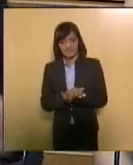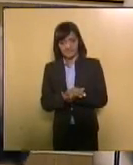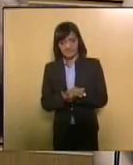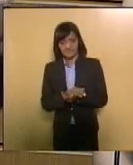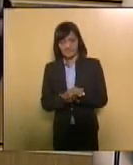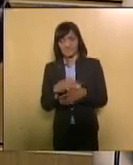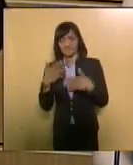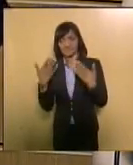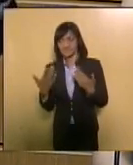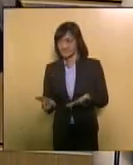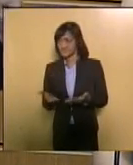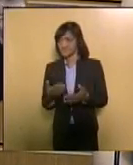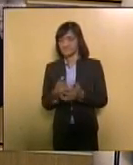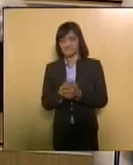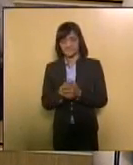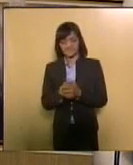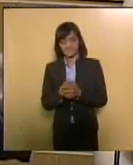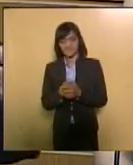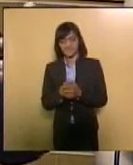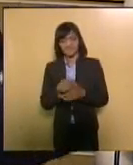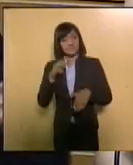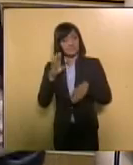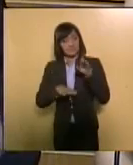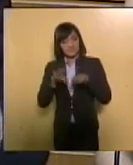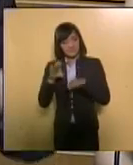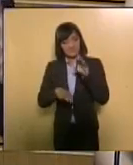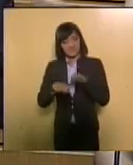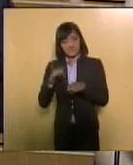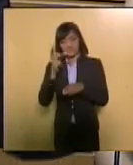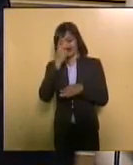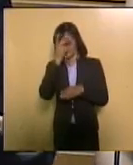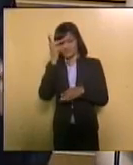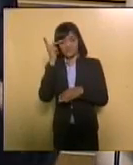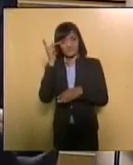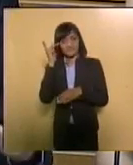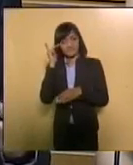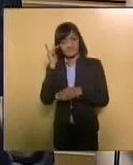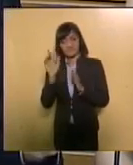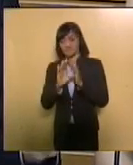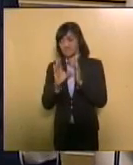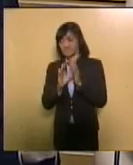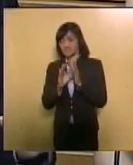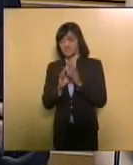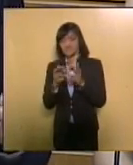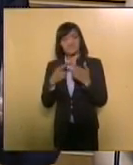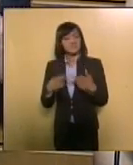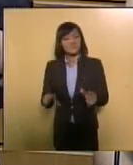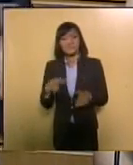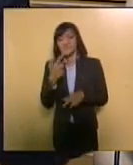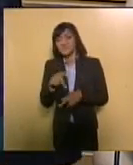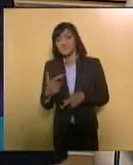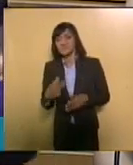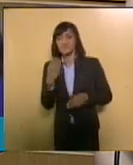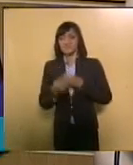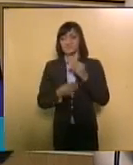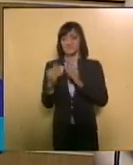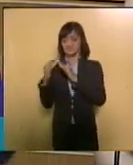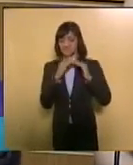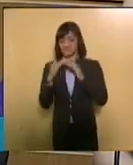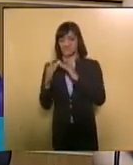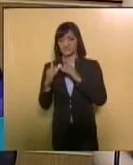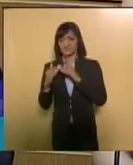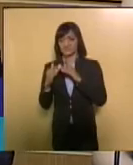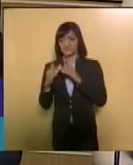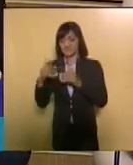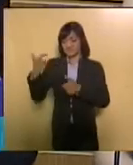então Eh e muitas vezes essas pessoas muitas vezes comunidad não tem como resolver conflitos é uma briga de vizinho que estão disputando